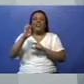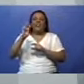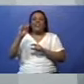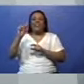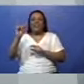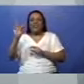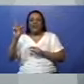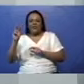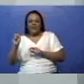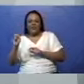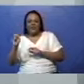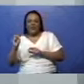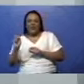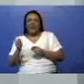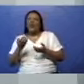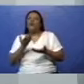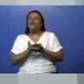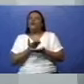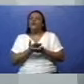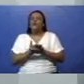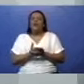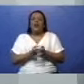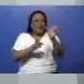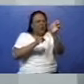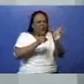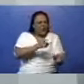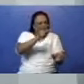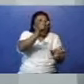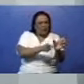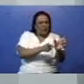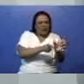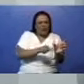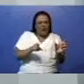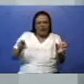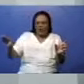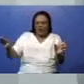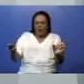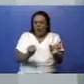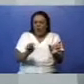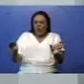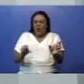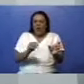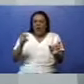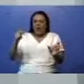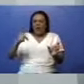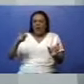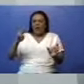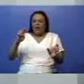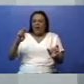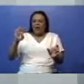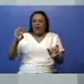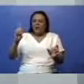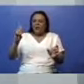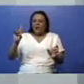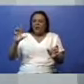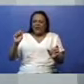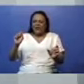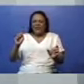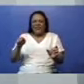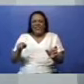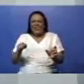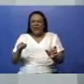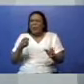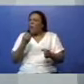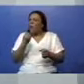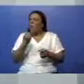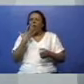predicado. Nossa, professora, sujeito e predicado, ai, isso é chato. Claro que não, é uma delícia estudar sobre o sujeito e predicado. E